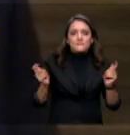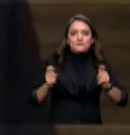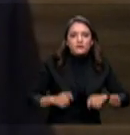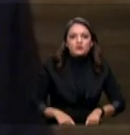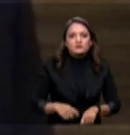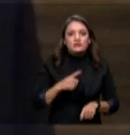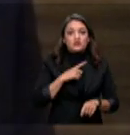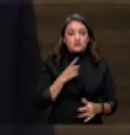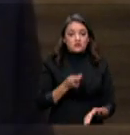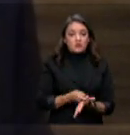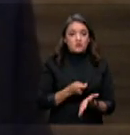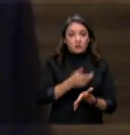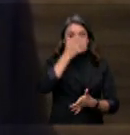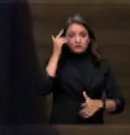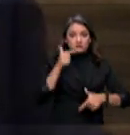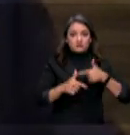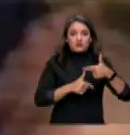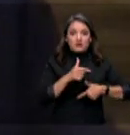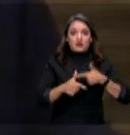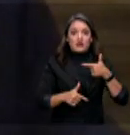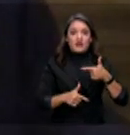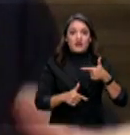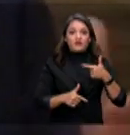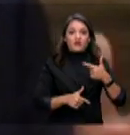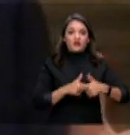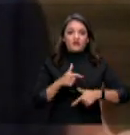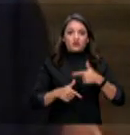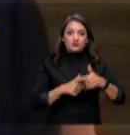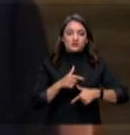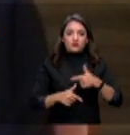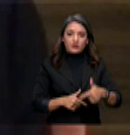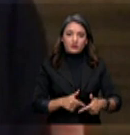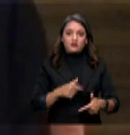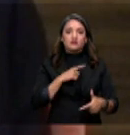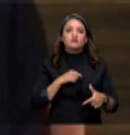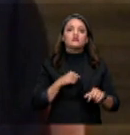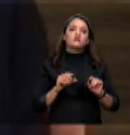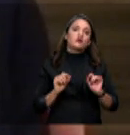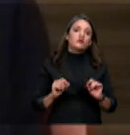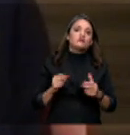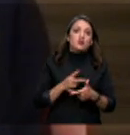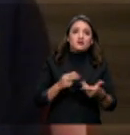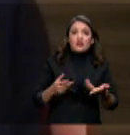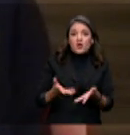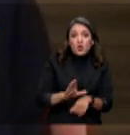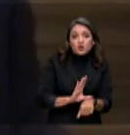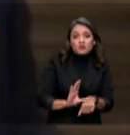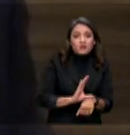ao trabalhador uma jornada superior à que é constitucionalmente permitida.